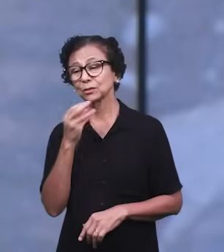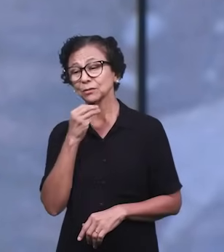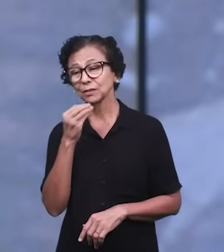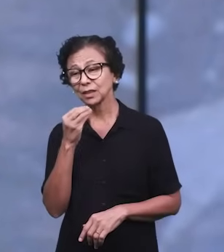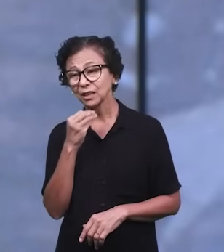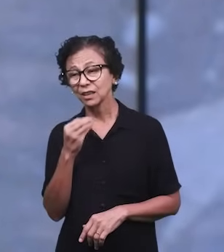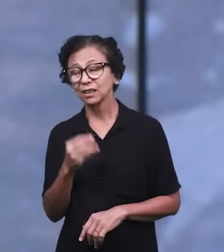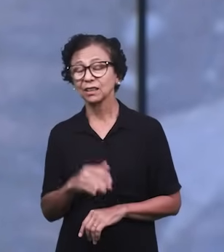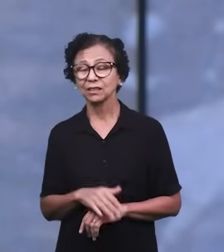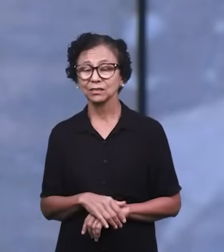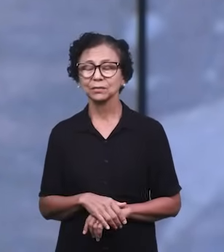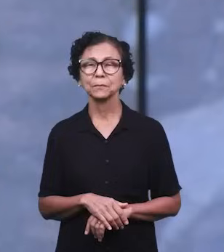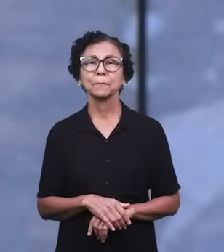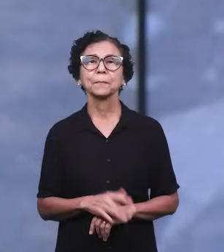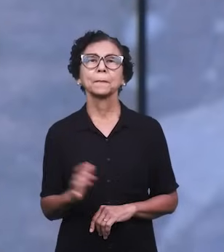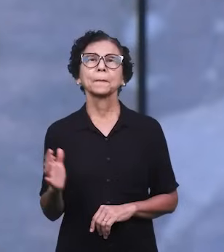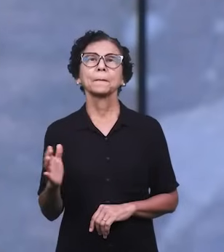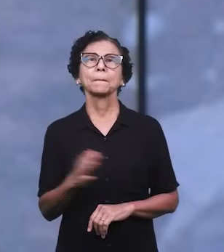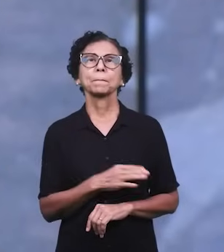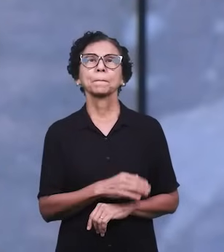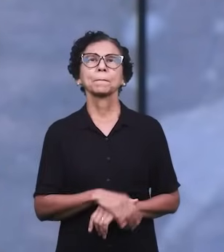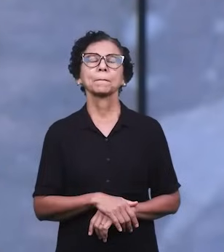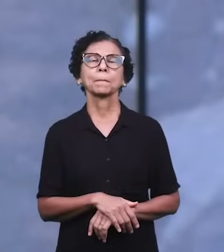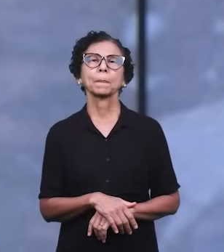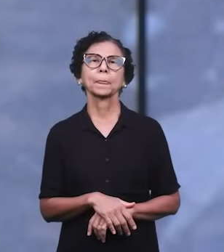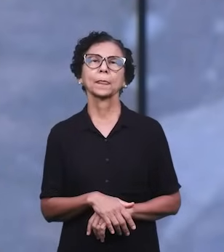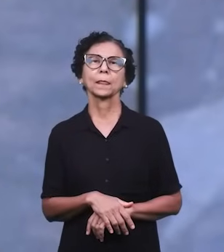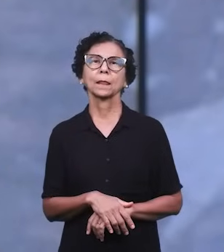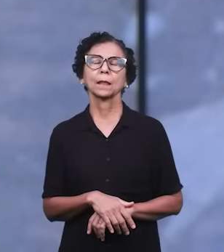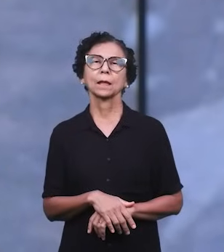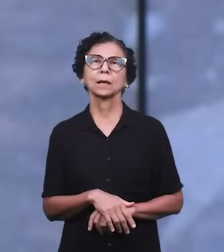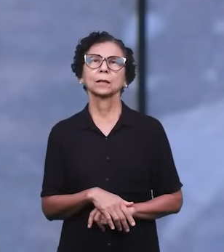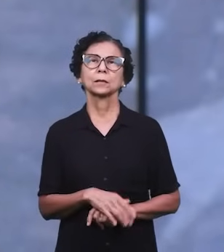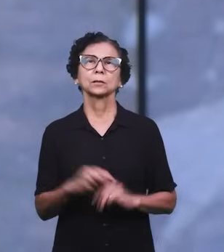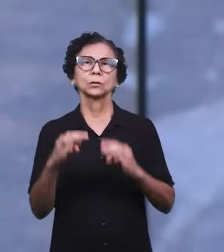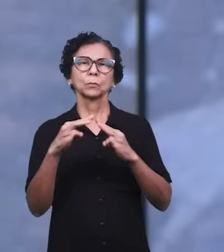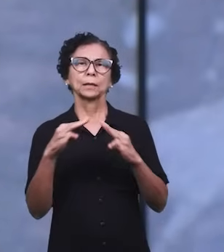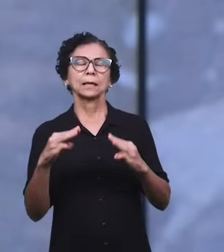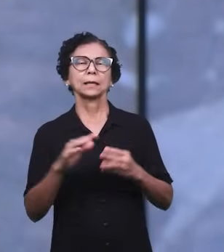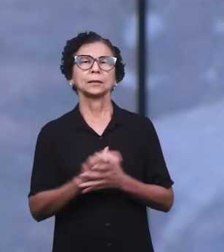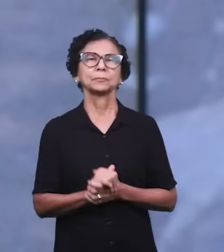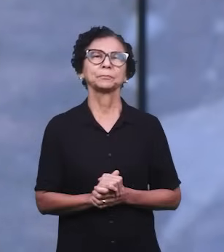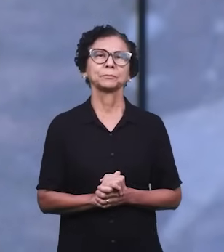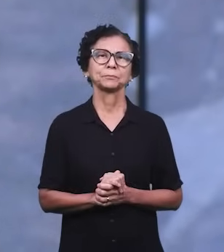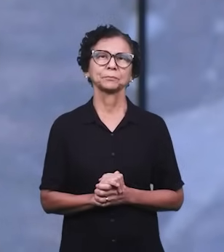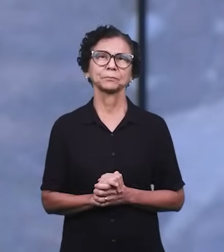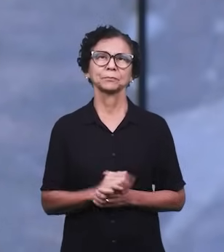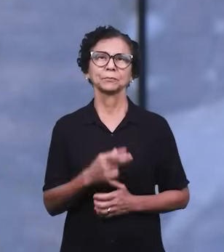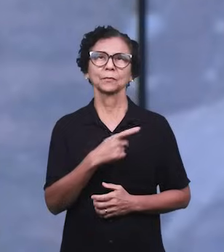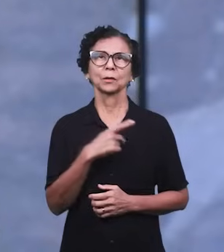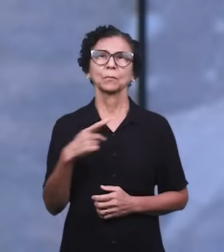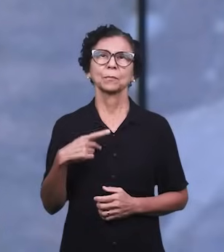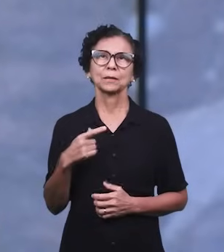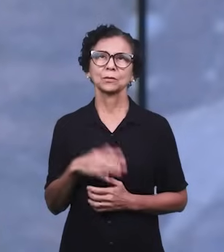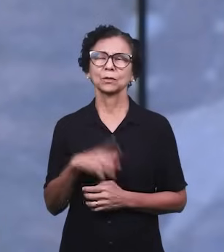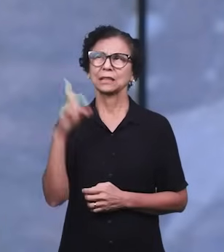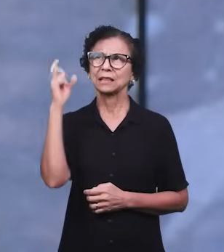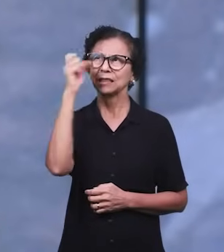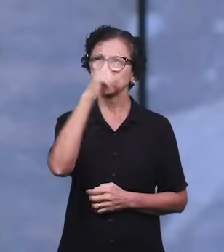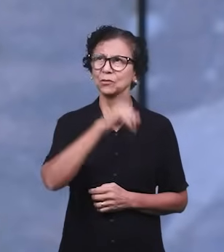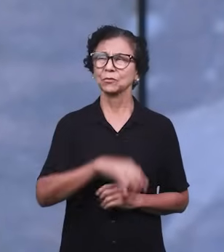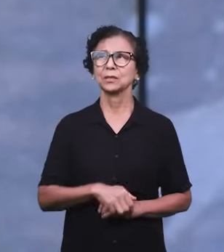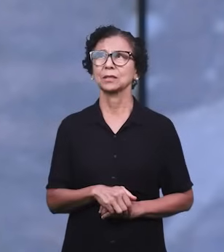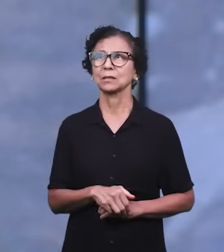da expressão de um pastor no Manaim, lá de Pernambuco, que ele diz o seguinte: o negócio está difícil, não corra do Senhor não, corra